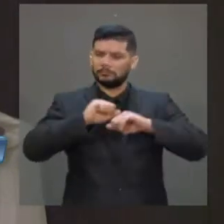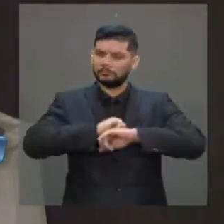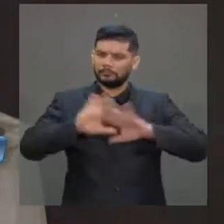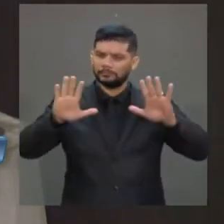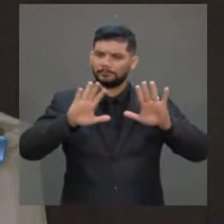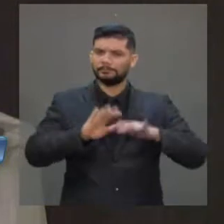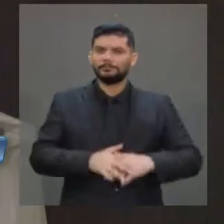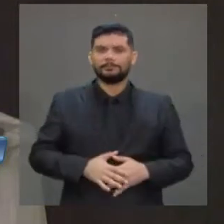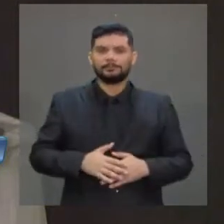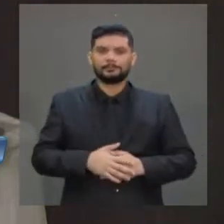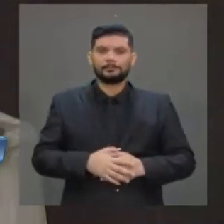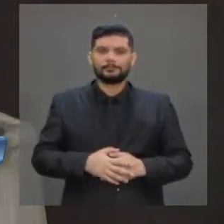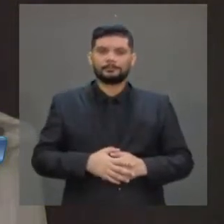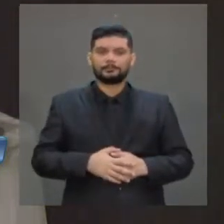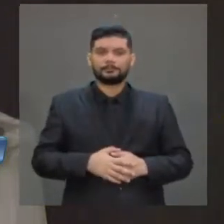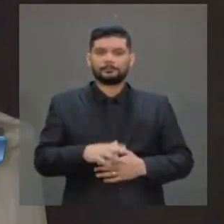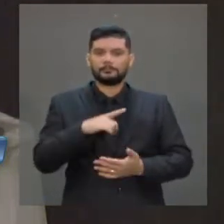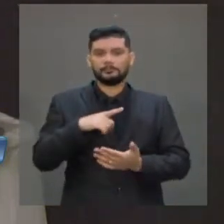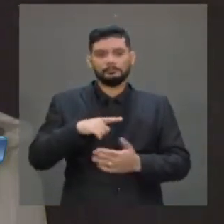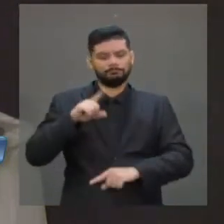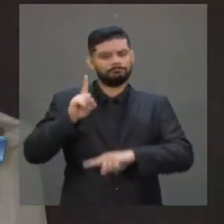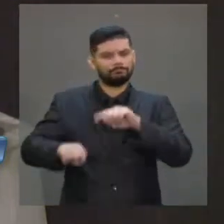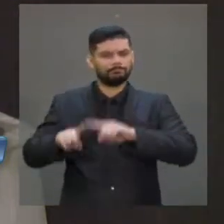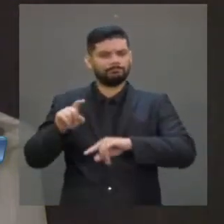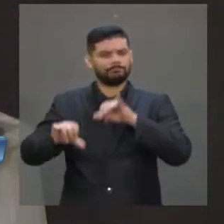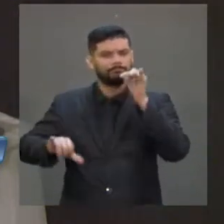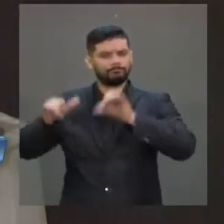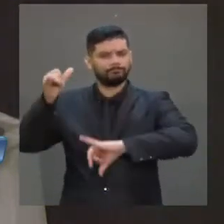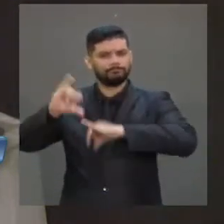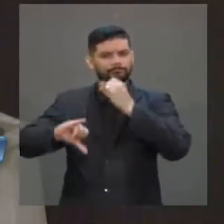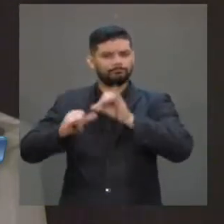Existem centenas de substâncias.